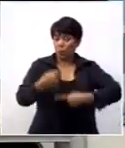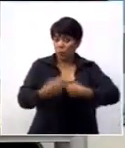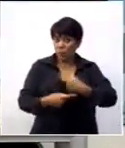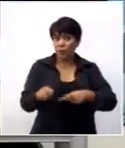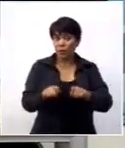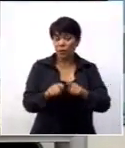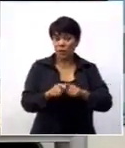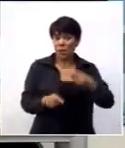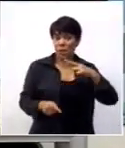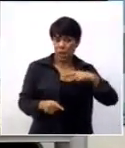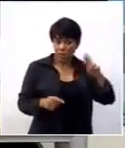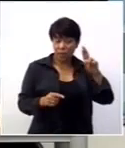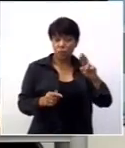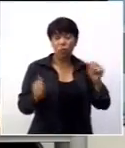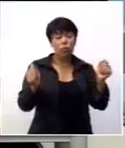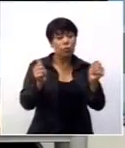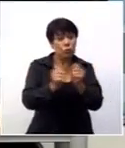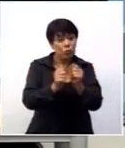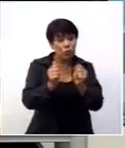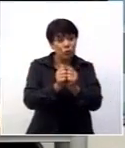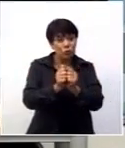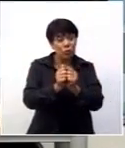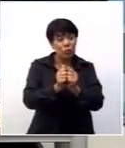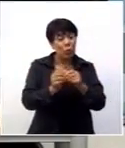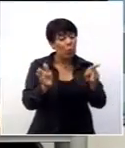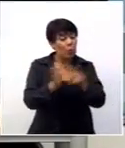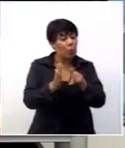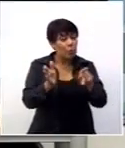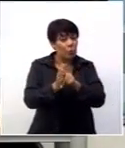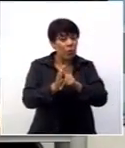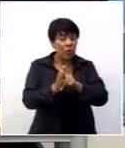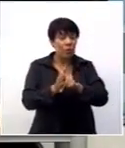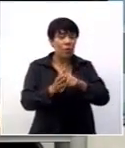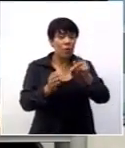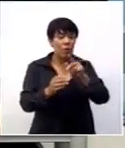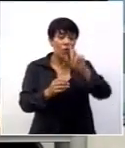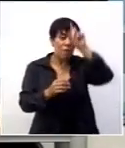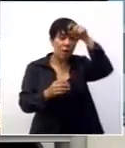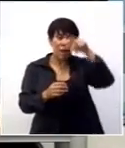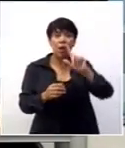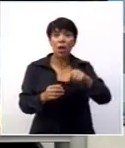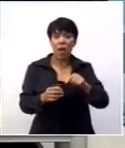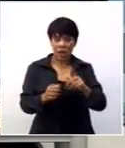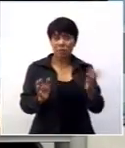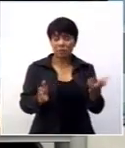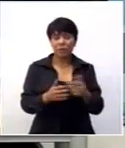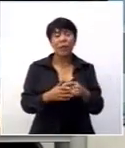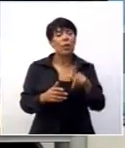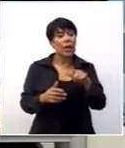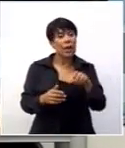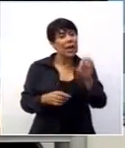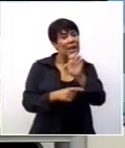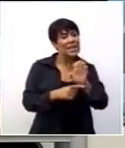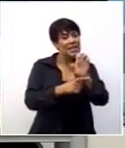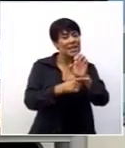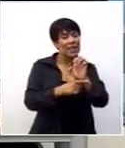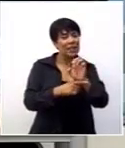do faraó. Lembra que eu falei para vocês que ele acumula uma série de poderes? Esse é o estado teocrático, tá? Então,